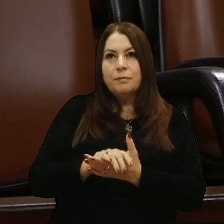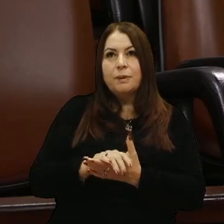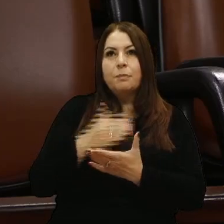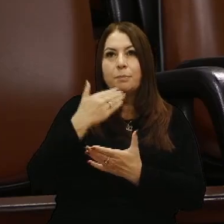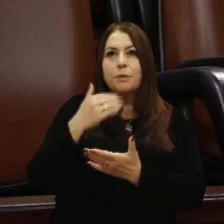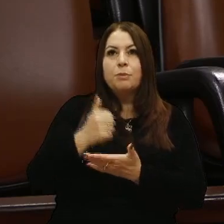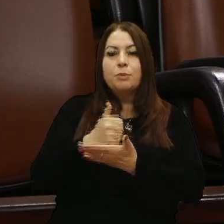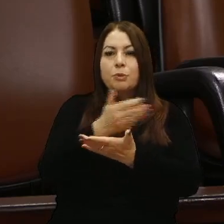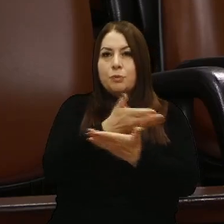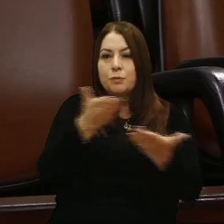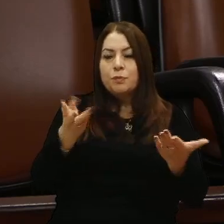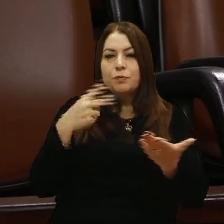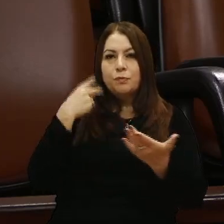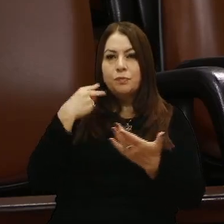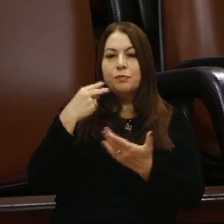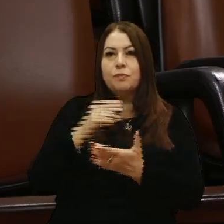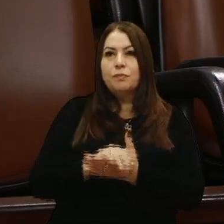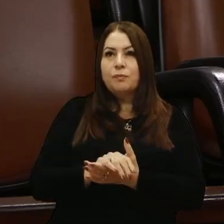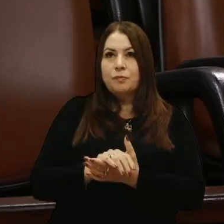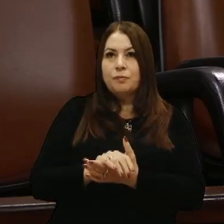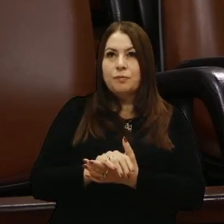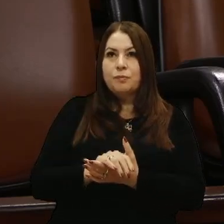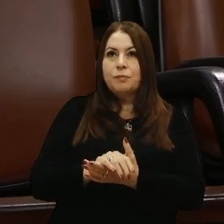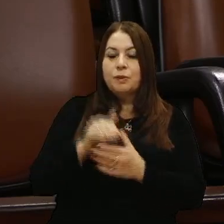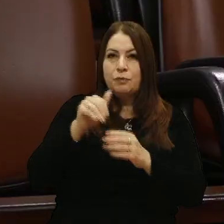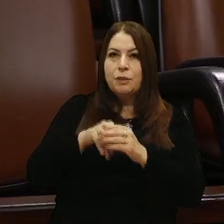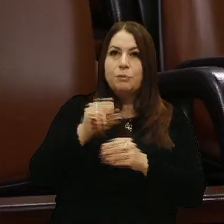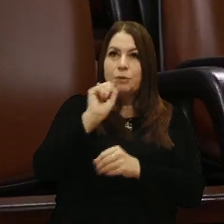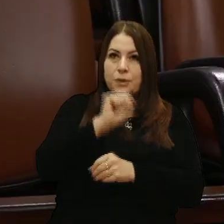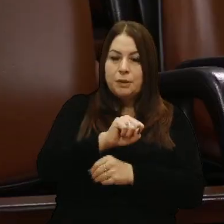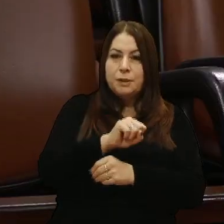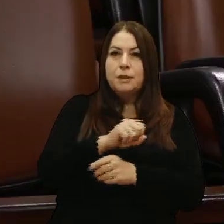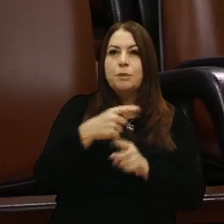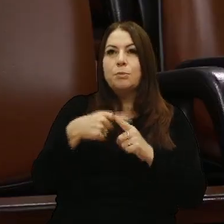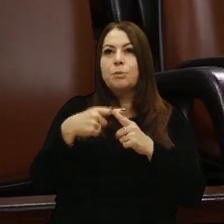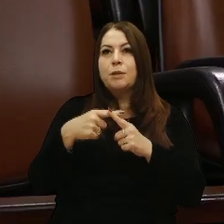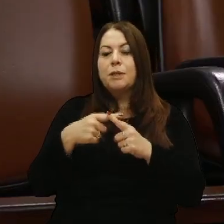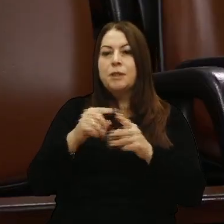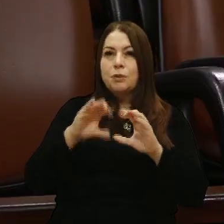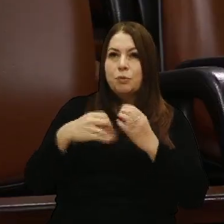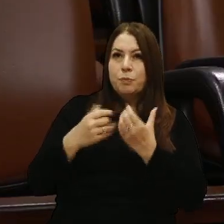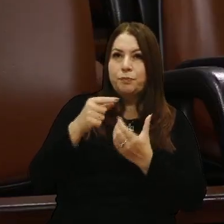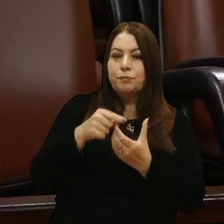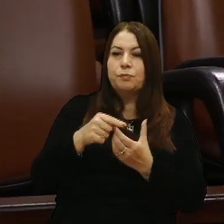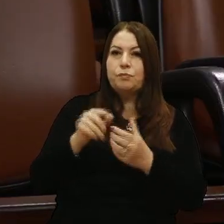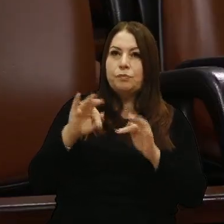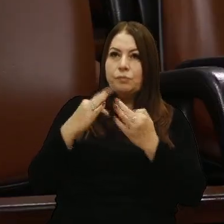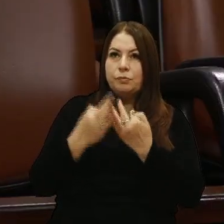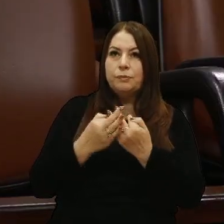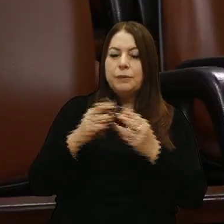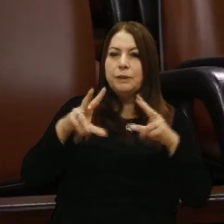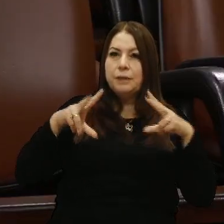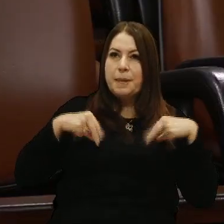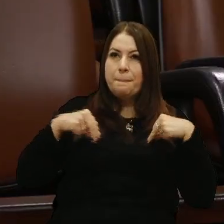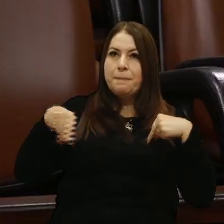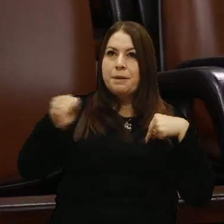Peço o apoio de vocês, nobres vereadores, para que votamos sim, porque esta comunidade e esses familiares